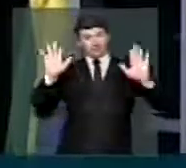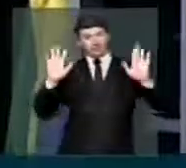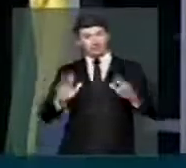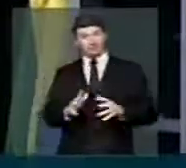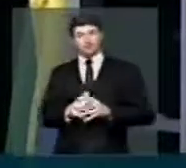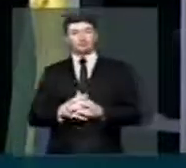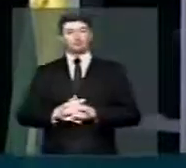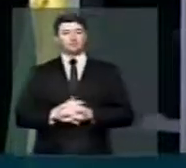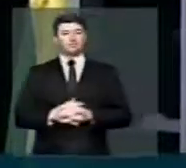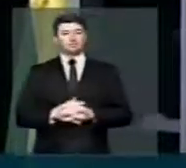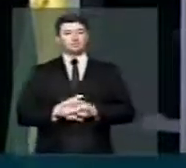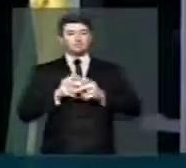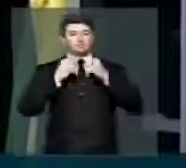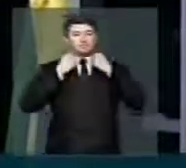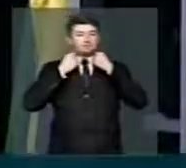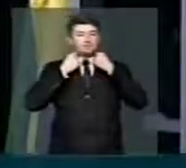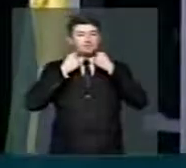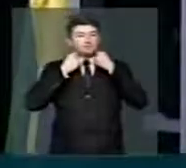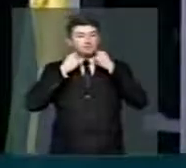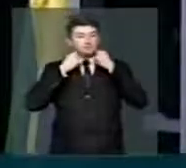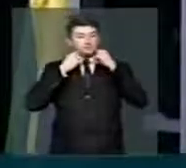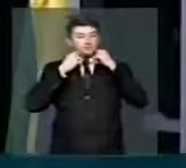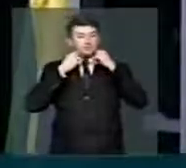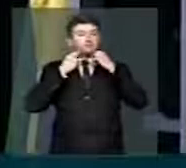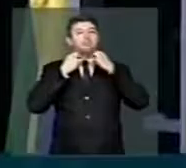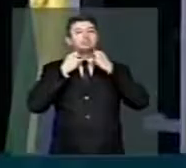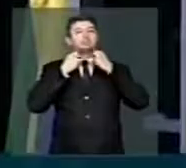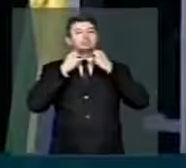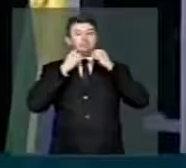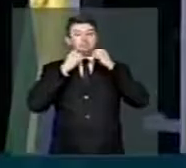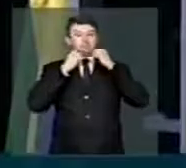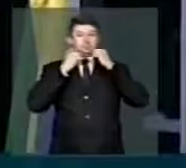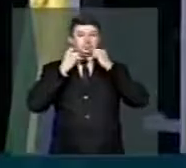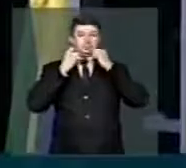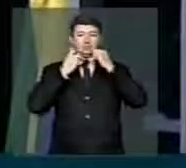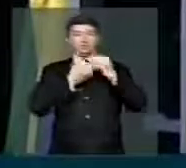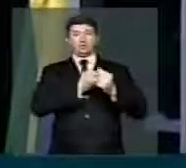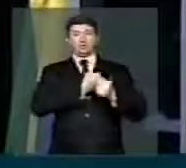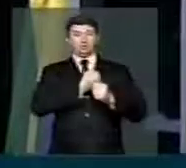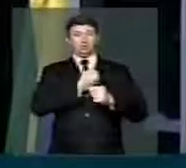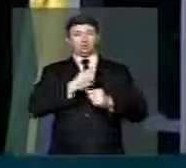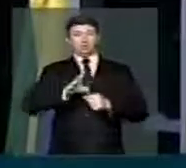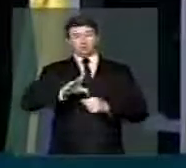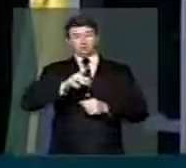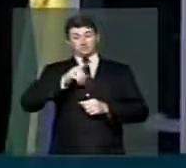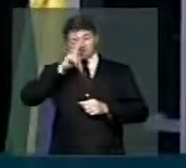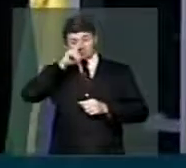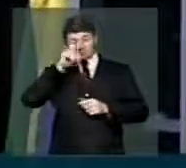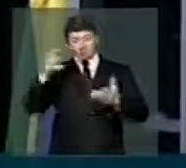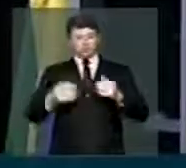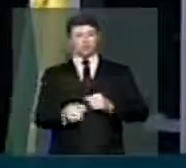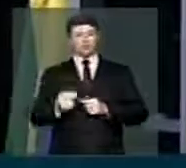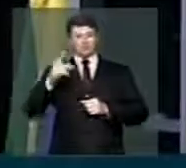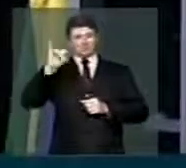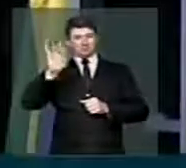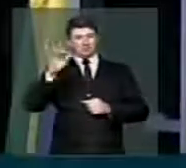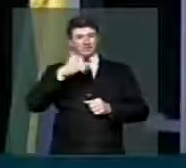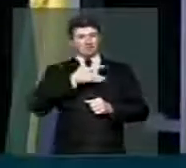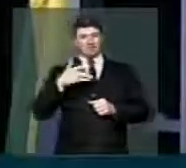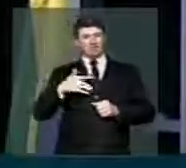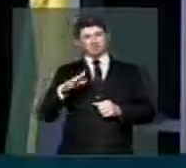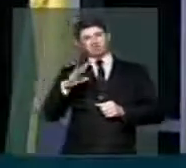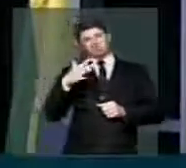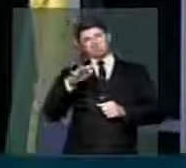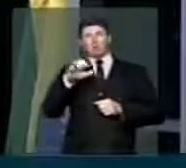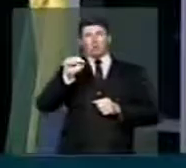país. Senhor presidente, os números são alarmantes. Nós pegamos um PIB de saúde, algo em torno